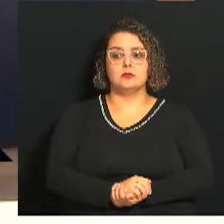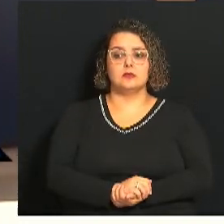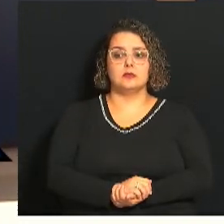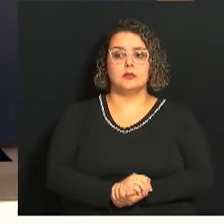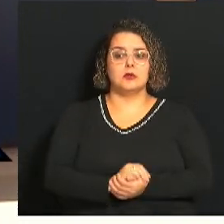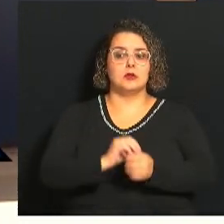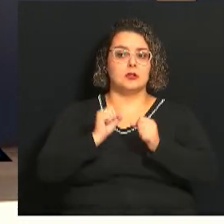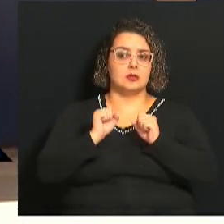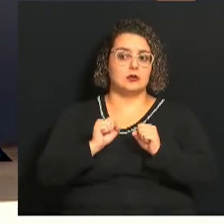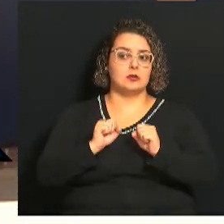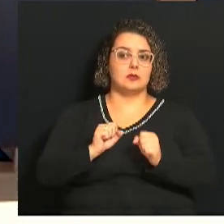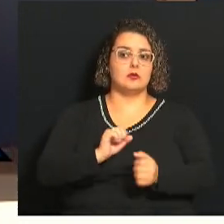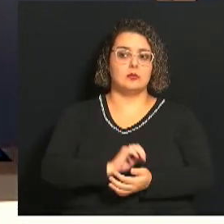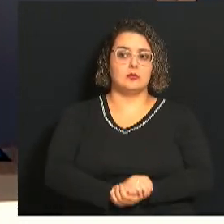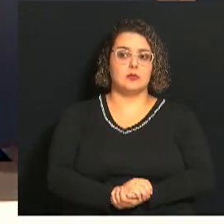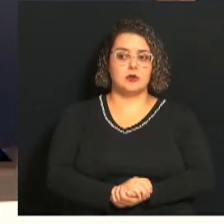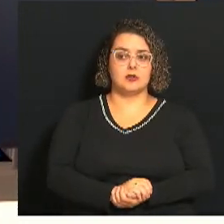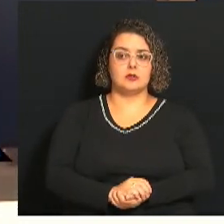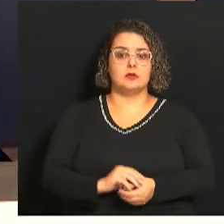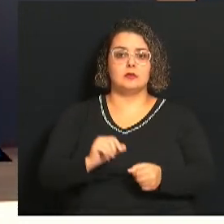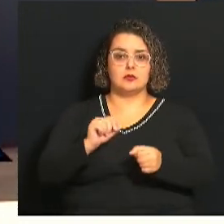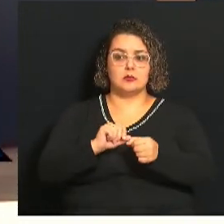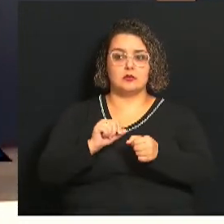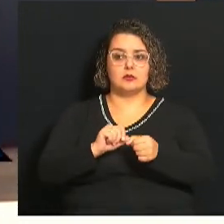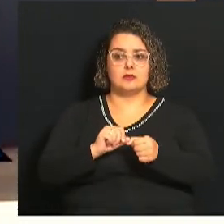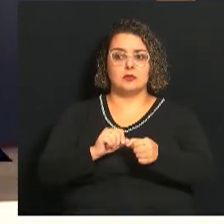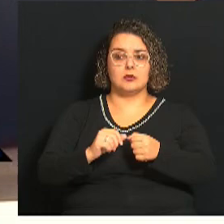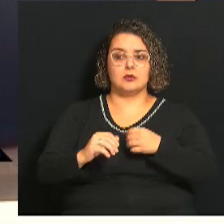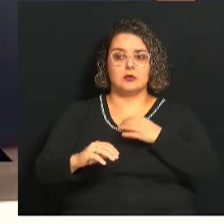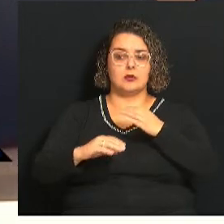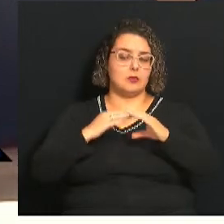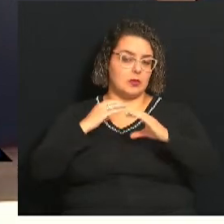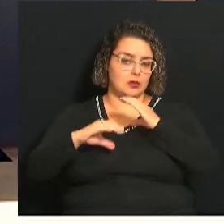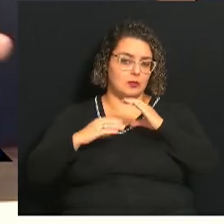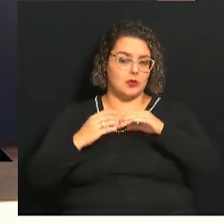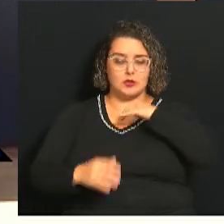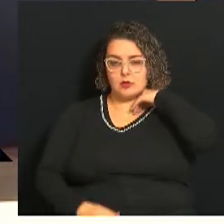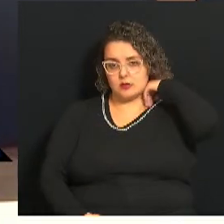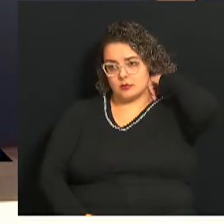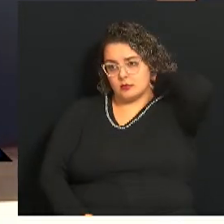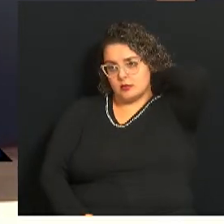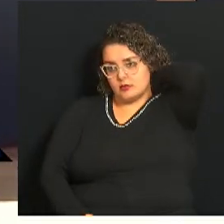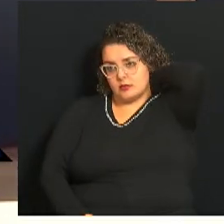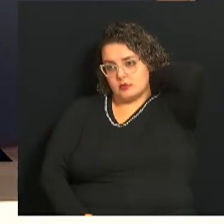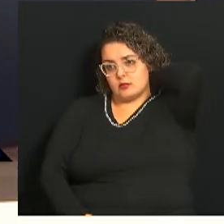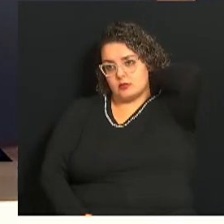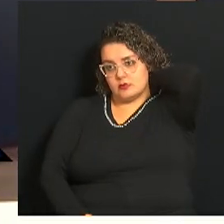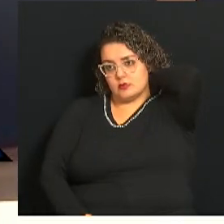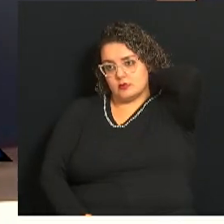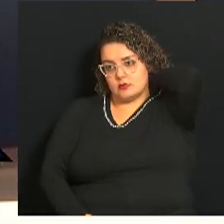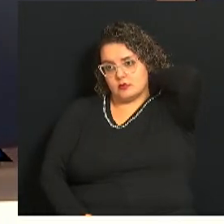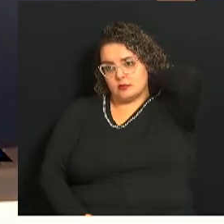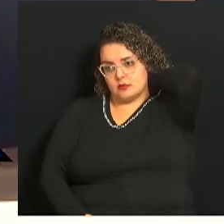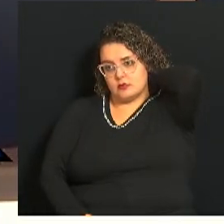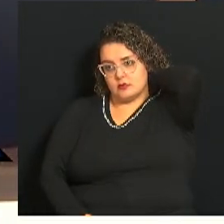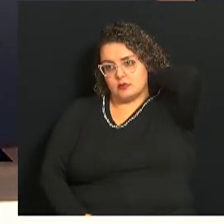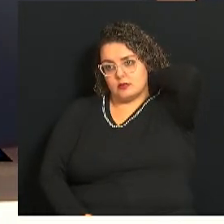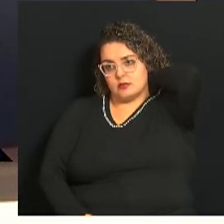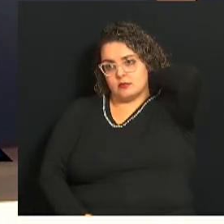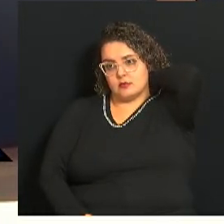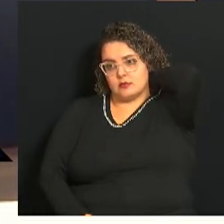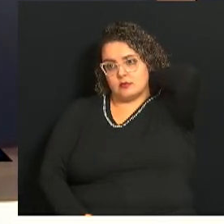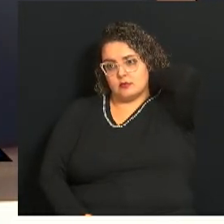possa fazer aí ter um canal de comunicação. Tá certo? Eu estou tentando resumir um pouco